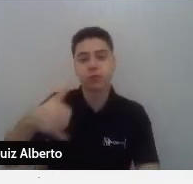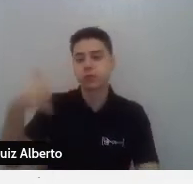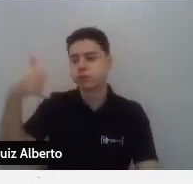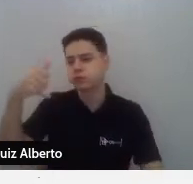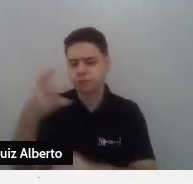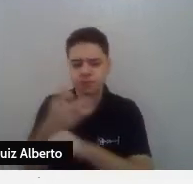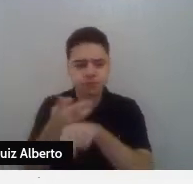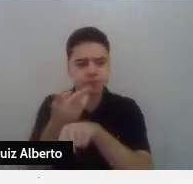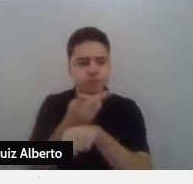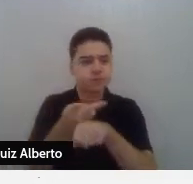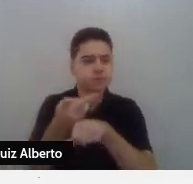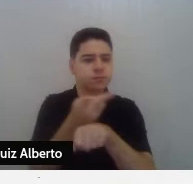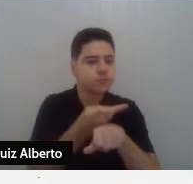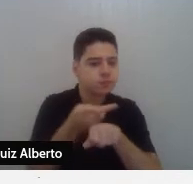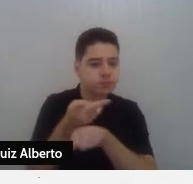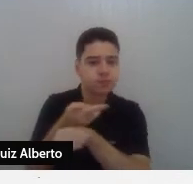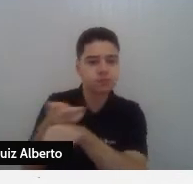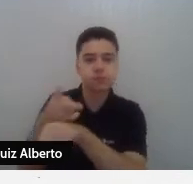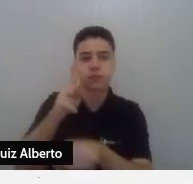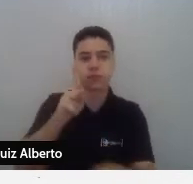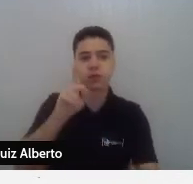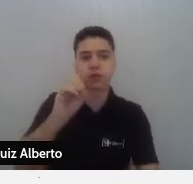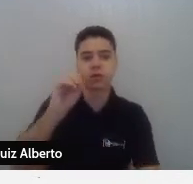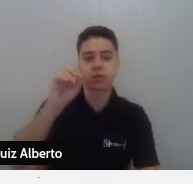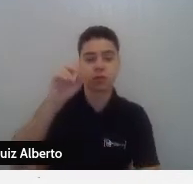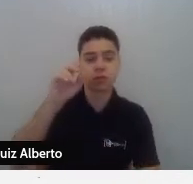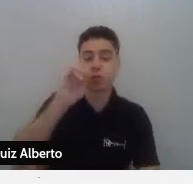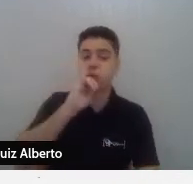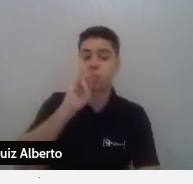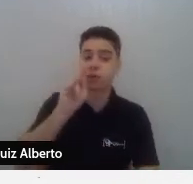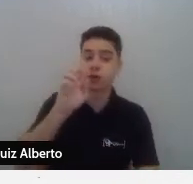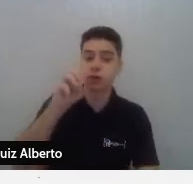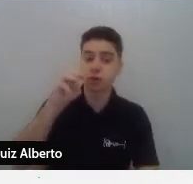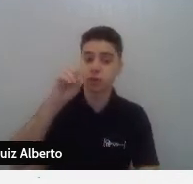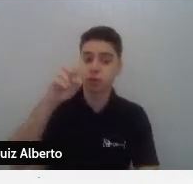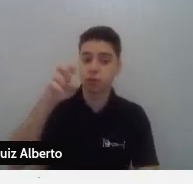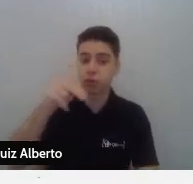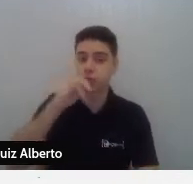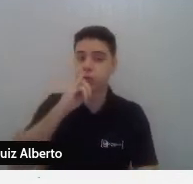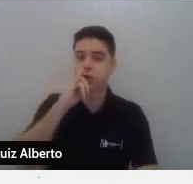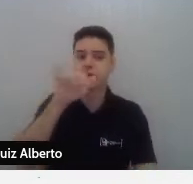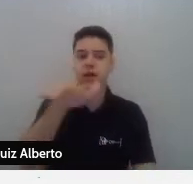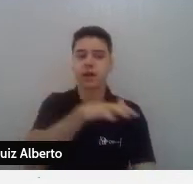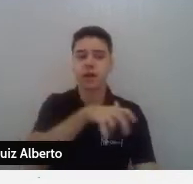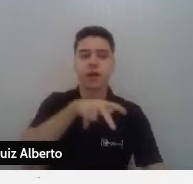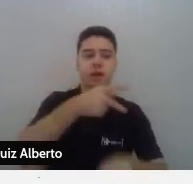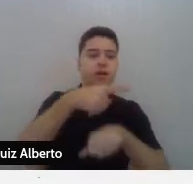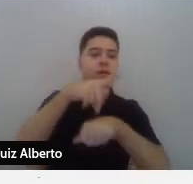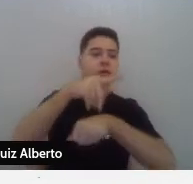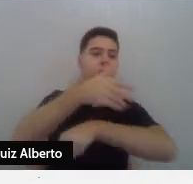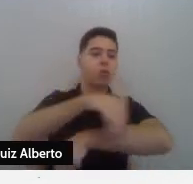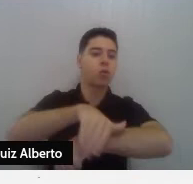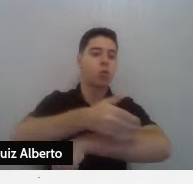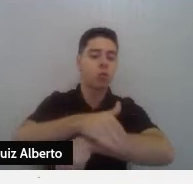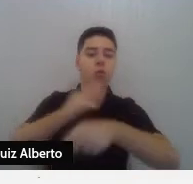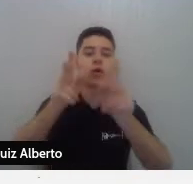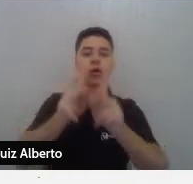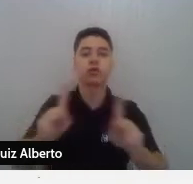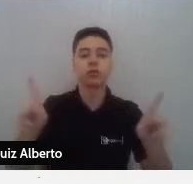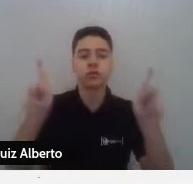iam caçar os Pokémons em ambientes como praças, ruas, shoppings,